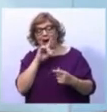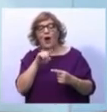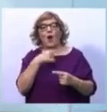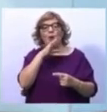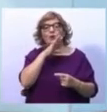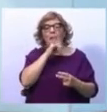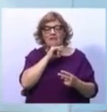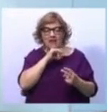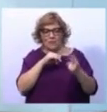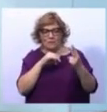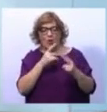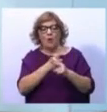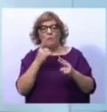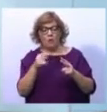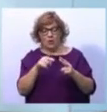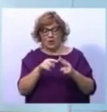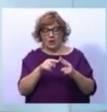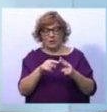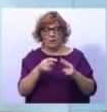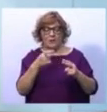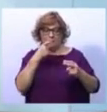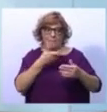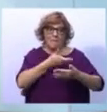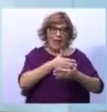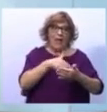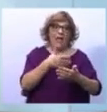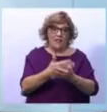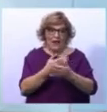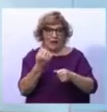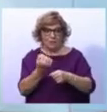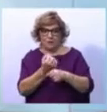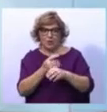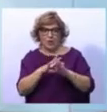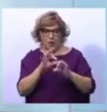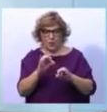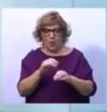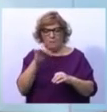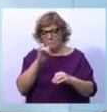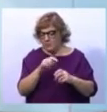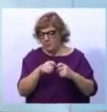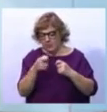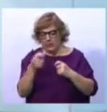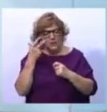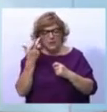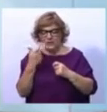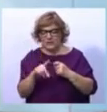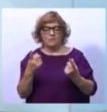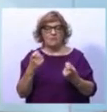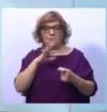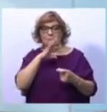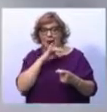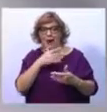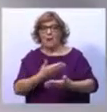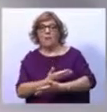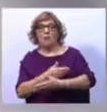outra representa o bebê, porque para que a amamentação funcione nos primeiros tempos e sempre, é necessário que quer a mãe,